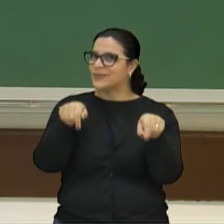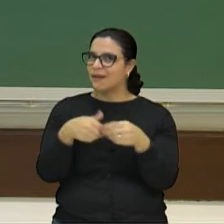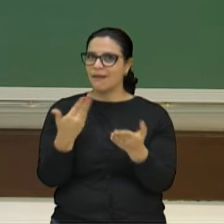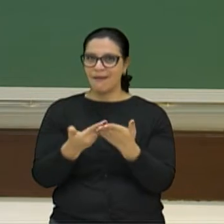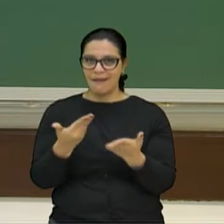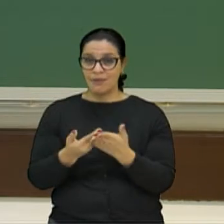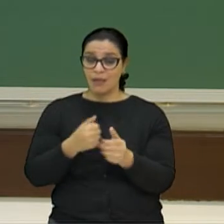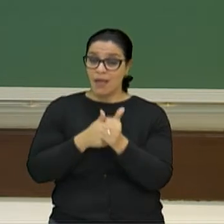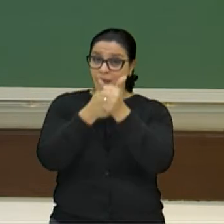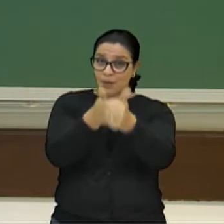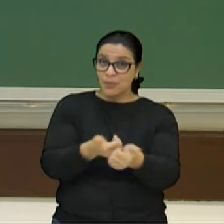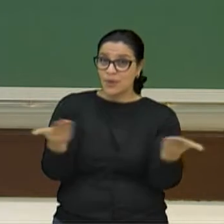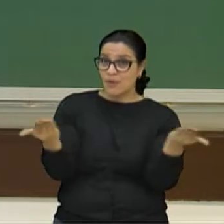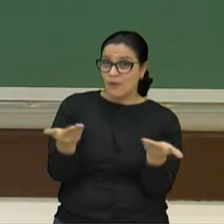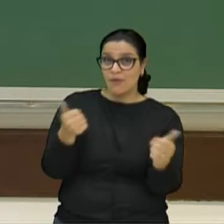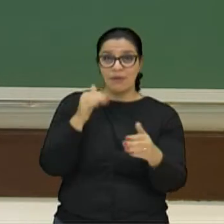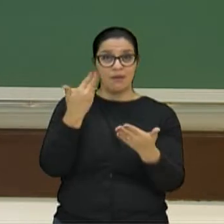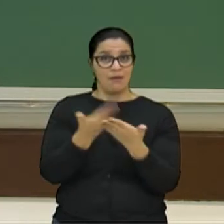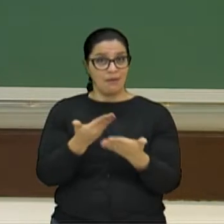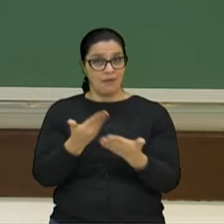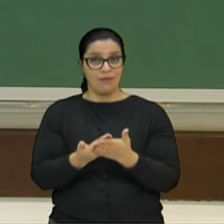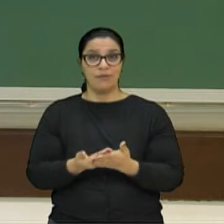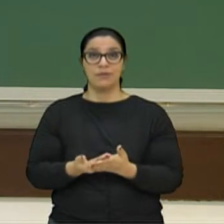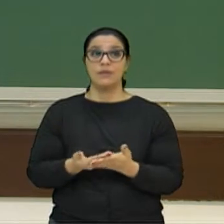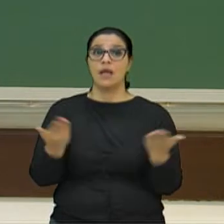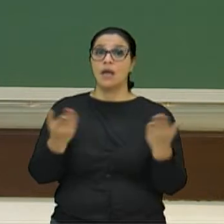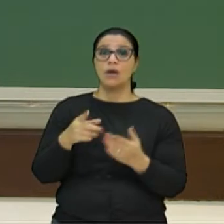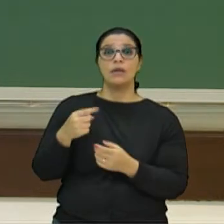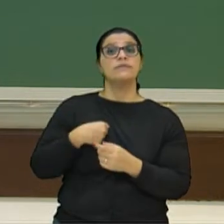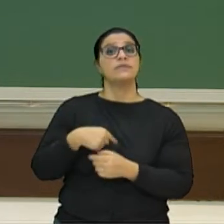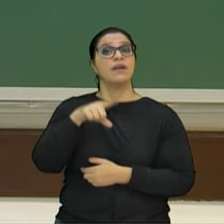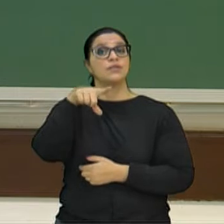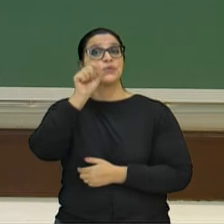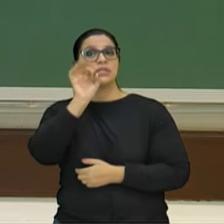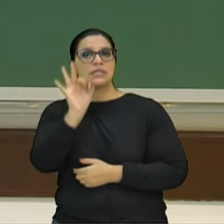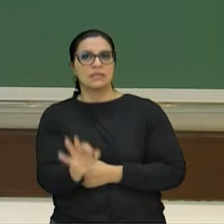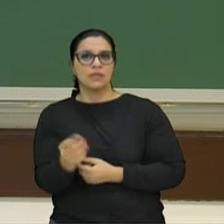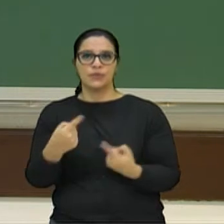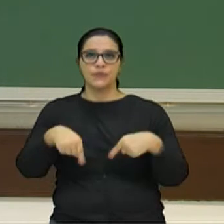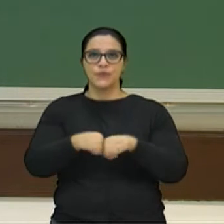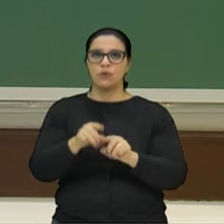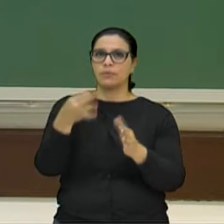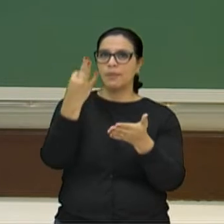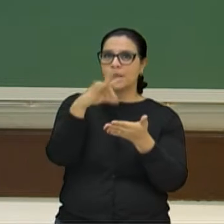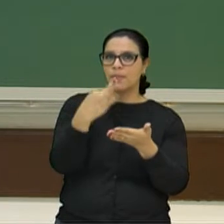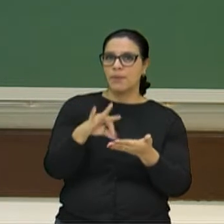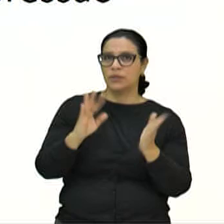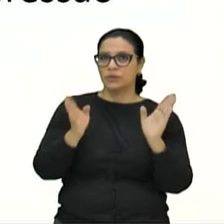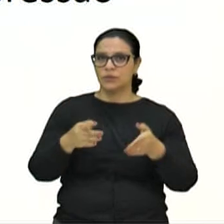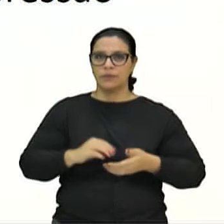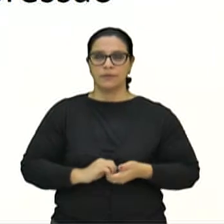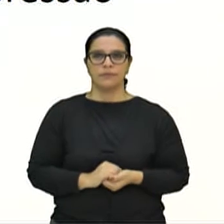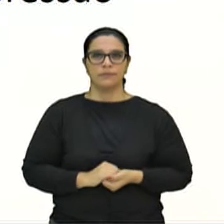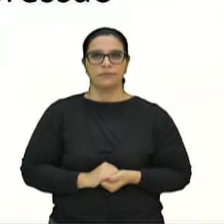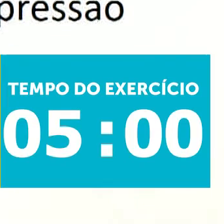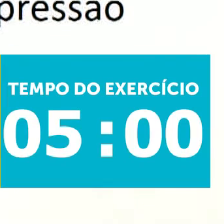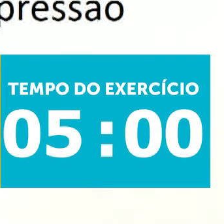estão acompanhando esta aula. Então, aqui está listado algumas, marca a opção correta, daqui a pouco voltamos com a correção.